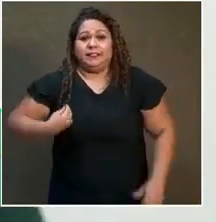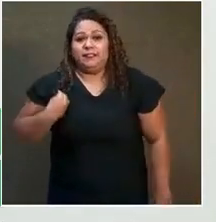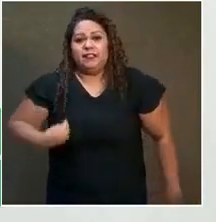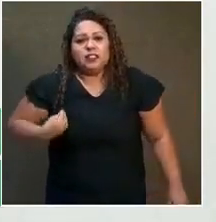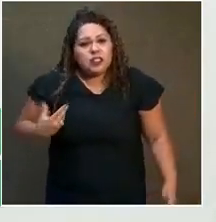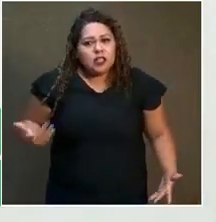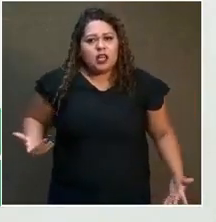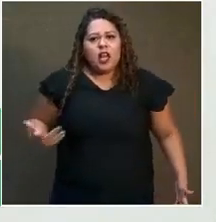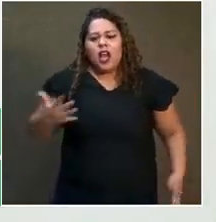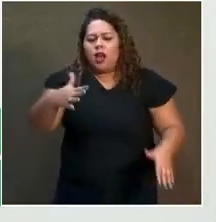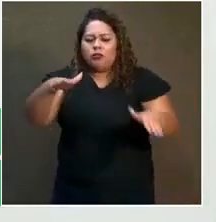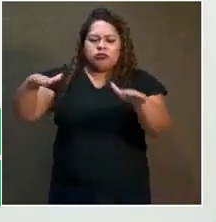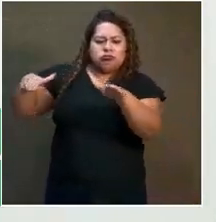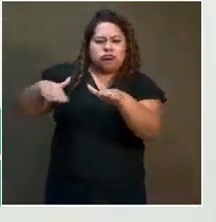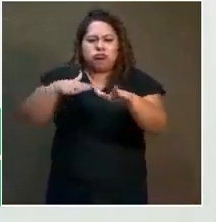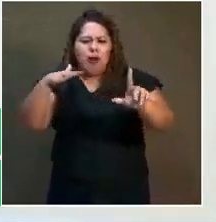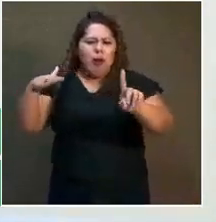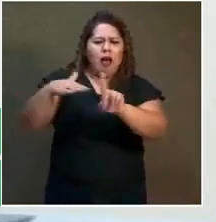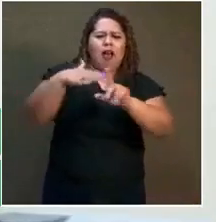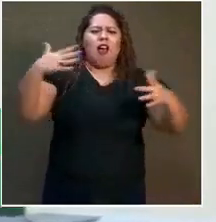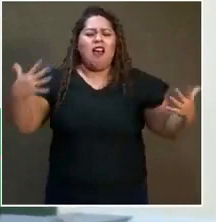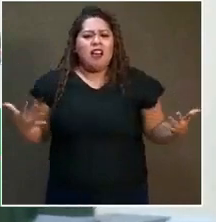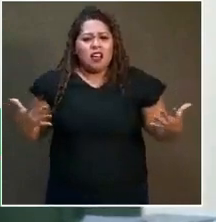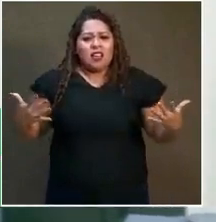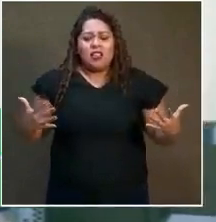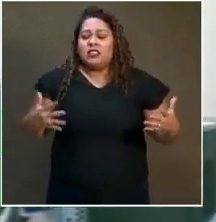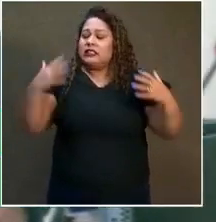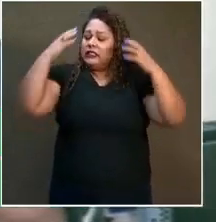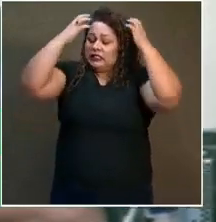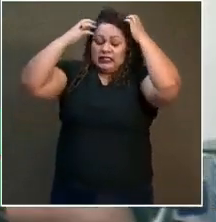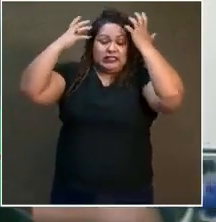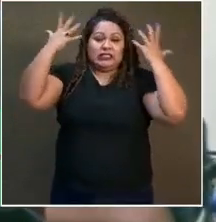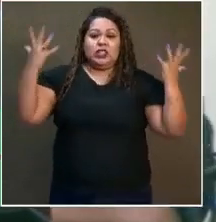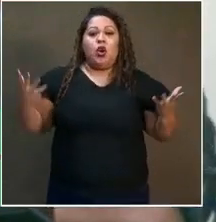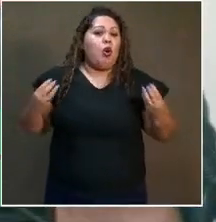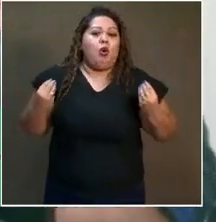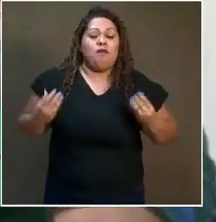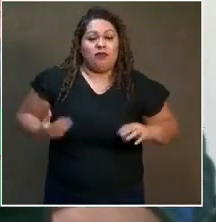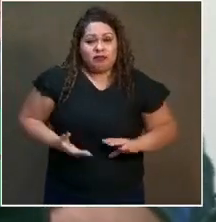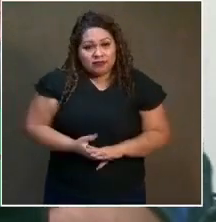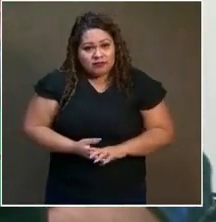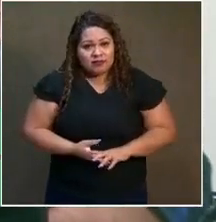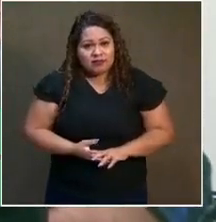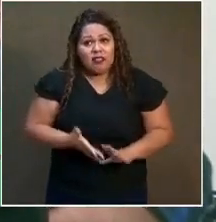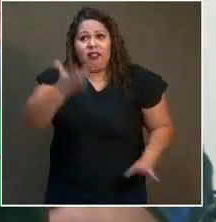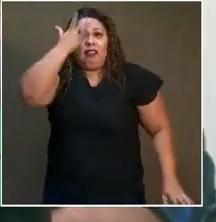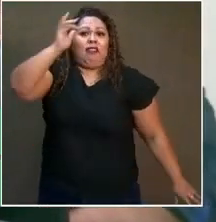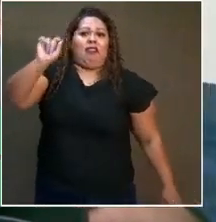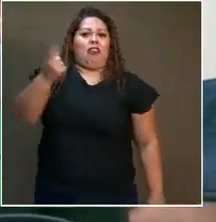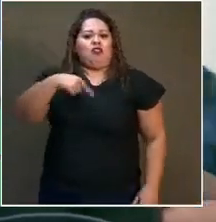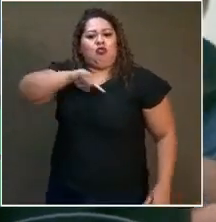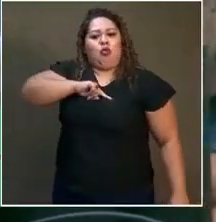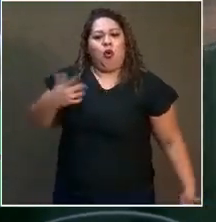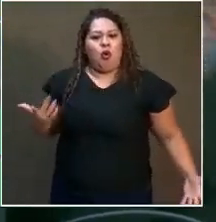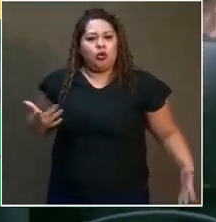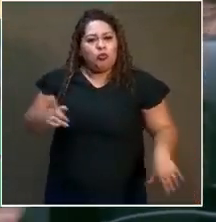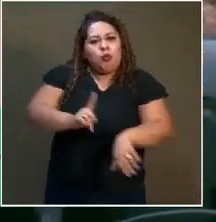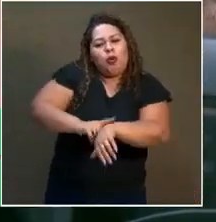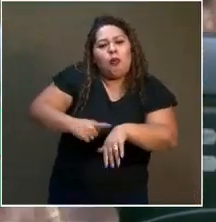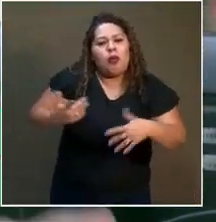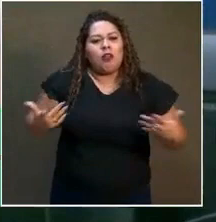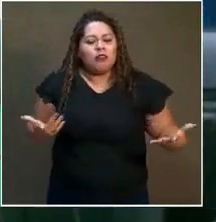vida, e tu bateu o carro ali, e tu não falou, e tu não perdeu a cabeça? Quem de nós, não, em algum